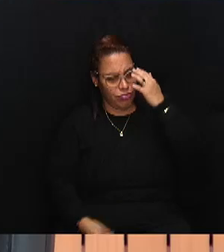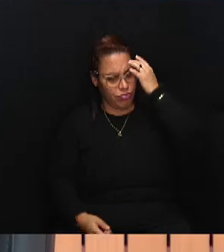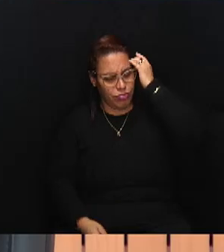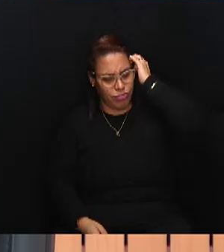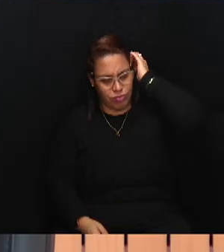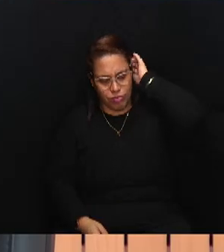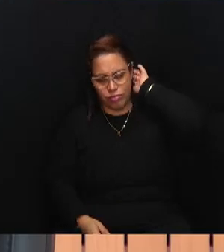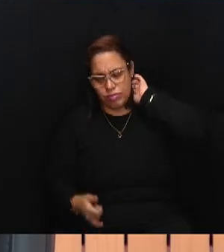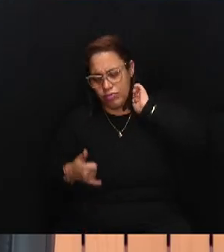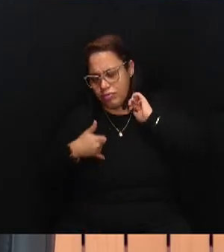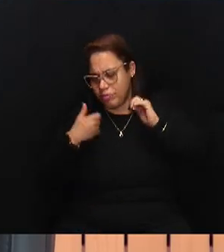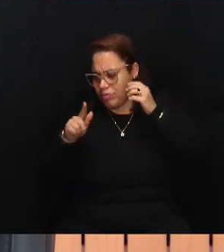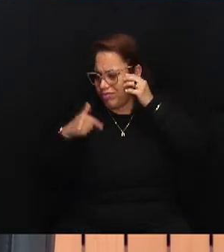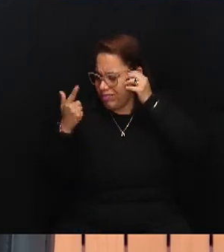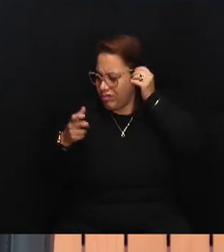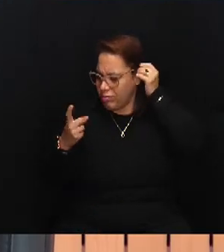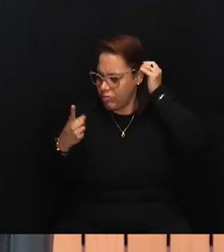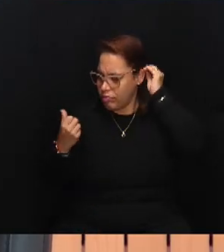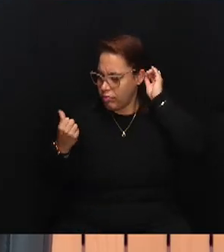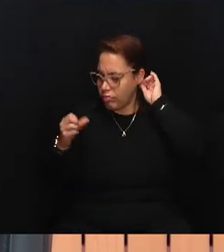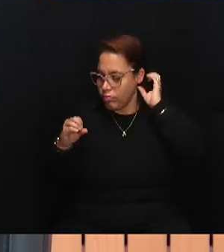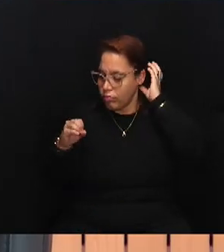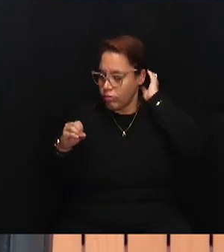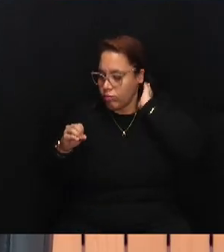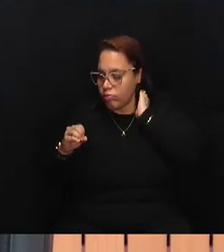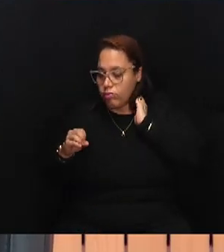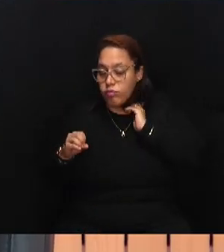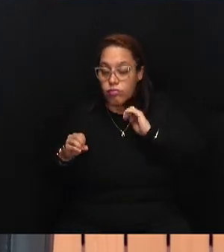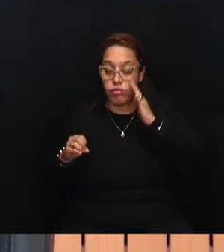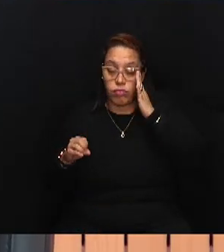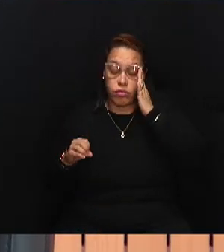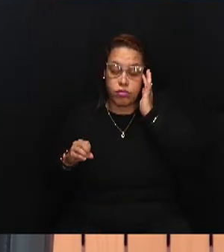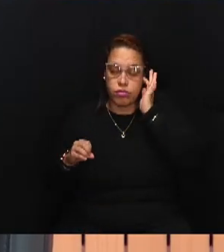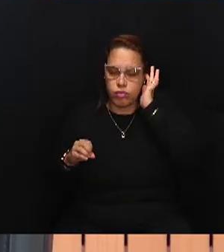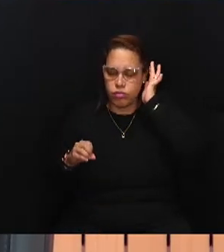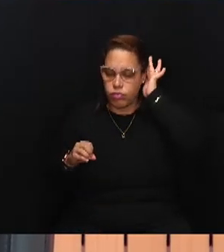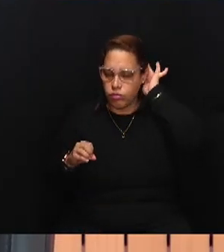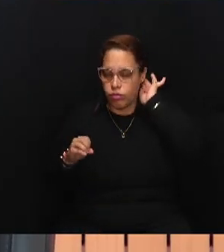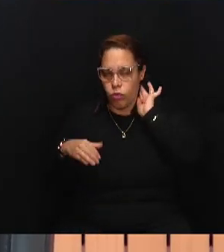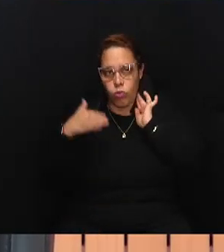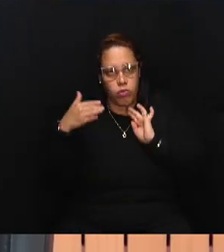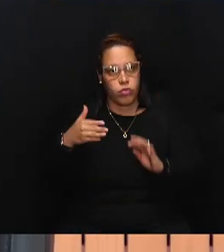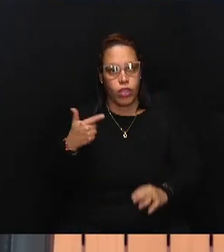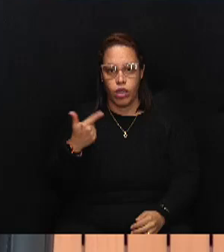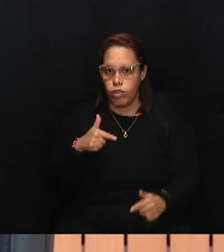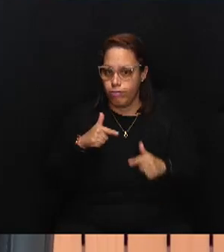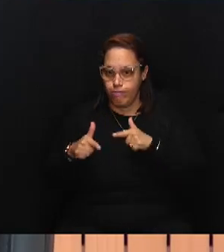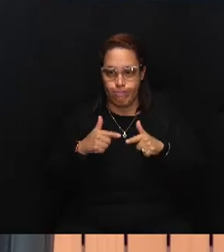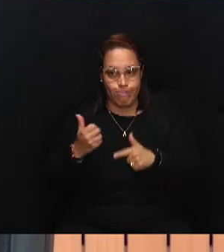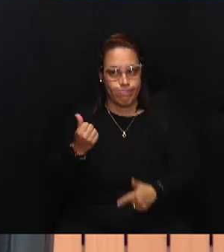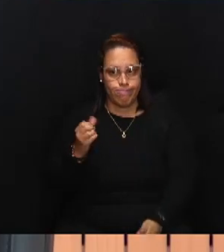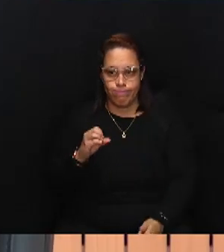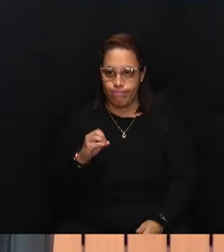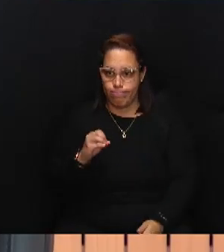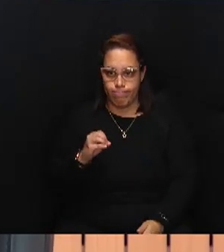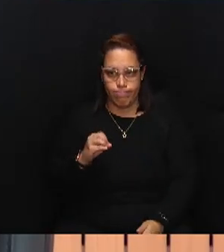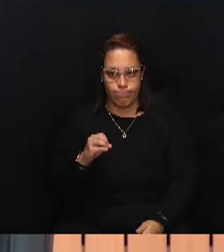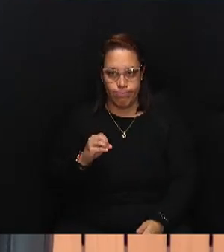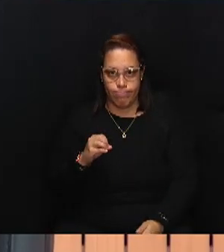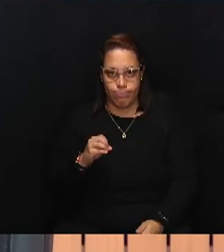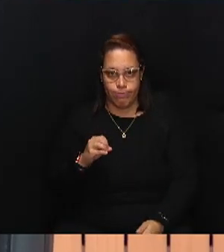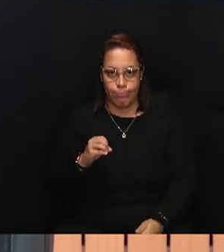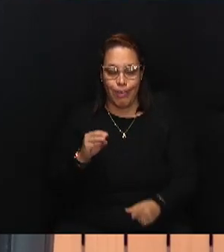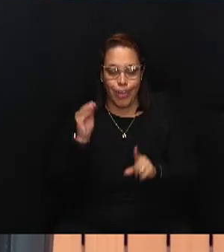quando passa de 60 anos, na verdade, passou de 50 anos, você não arruma mais emprego. De 60 anos, você fica